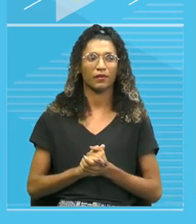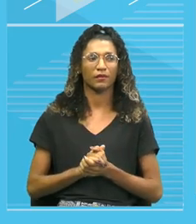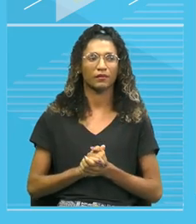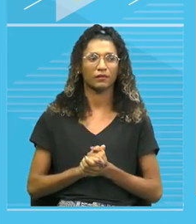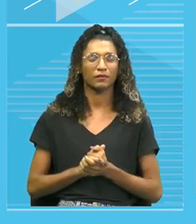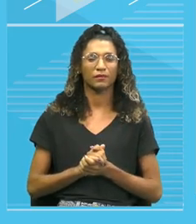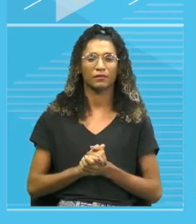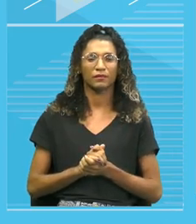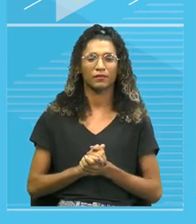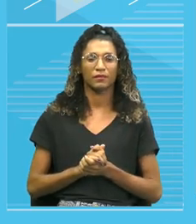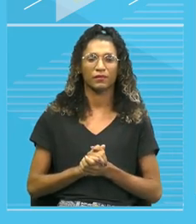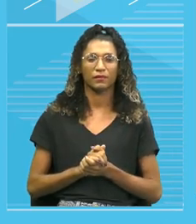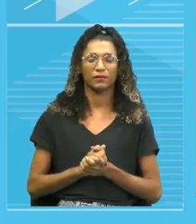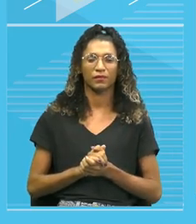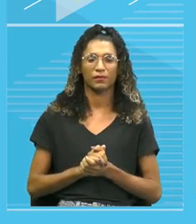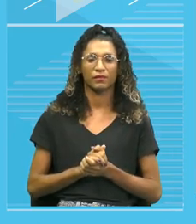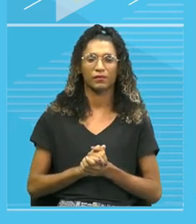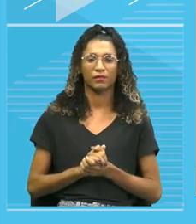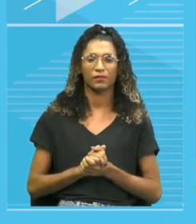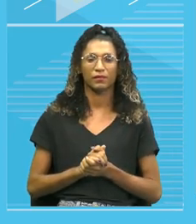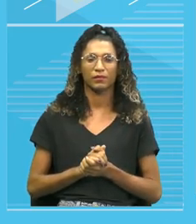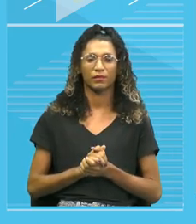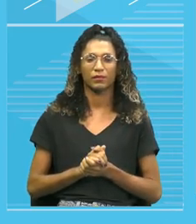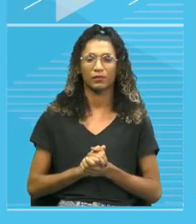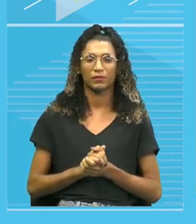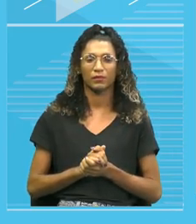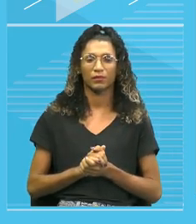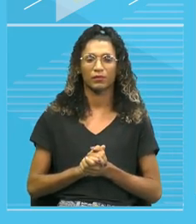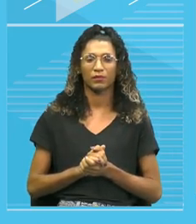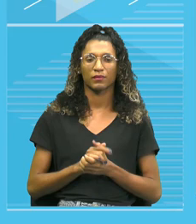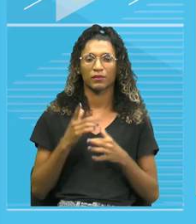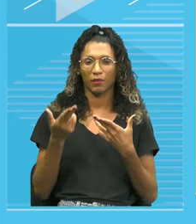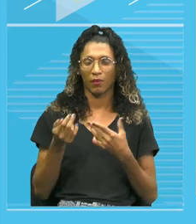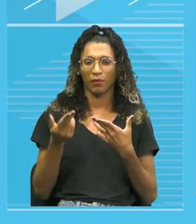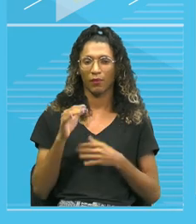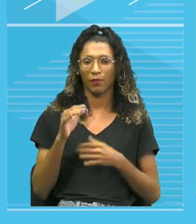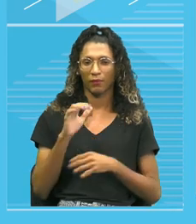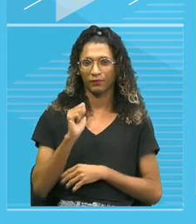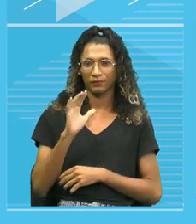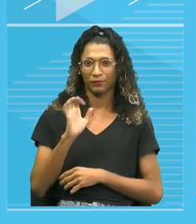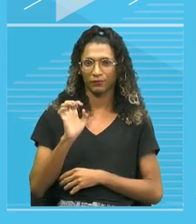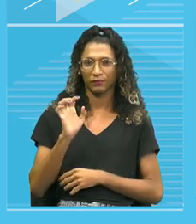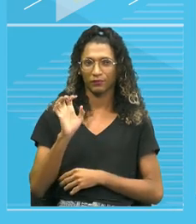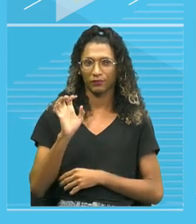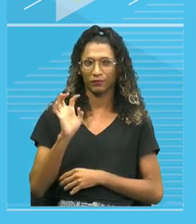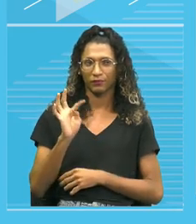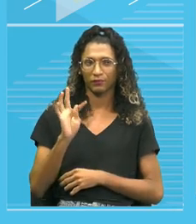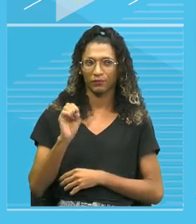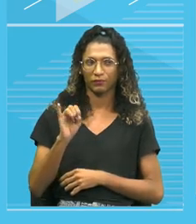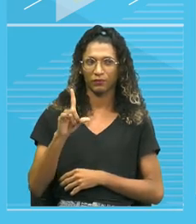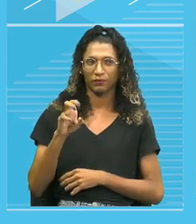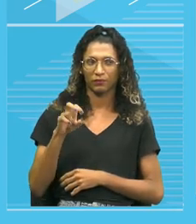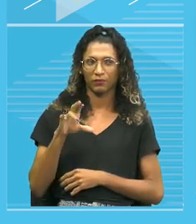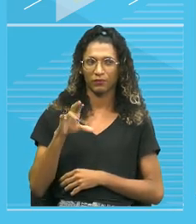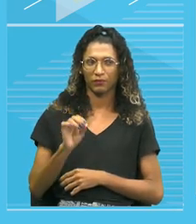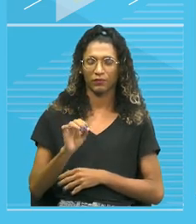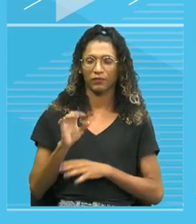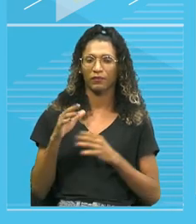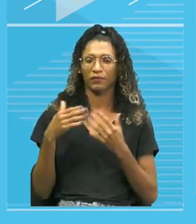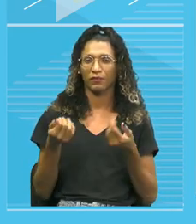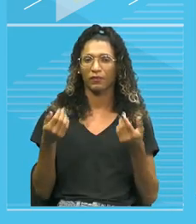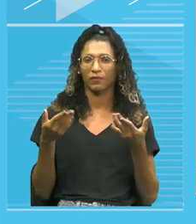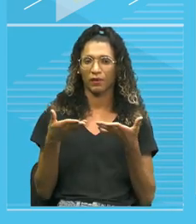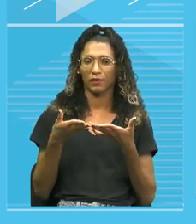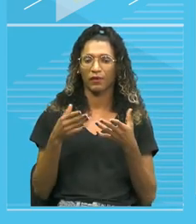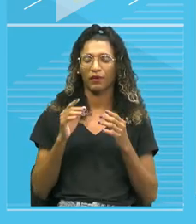vai ser o valor do a7-leno Beleza então agora aqui é